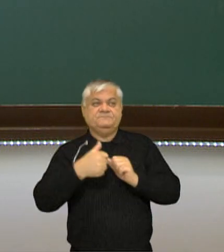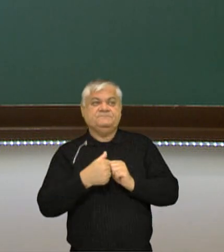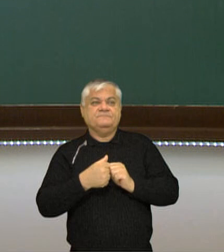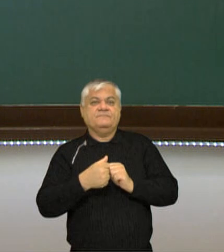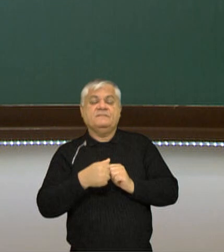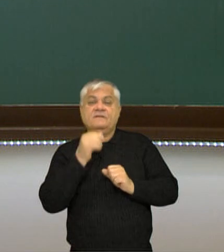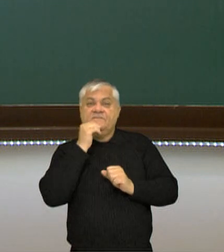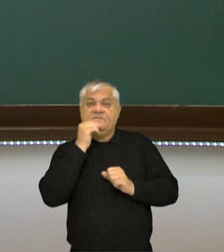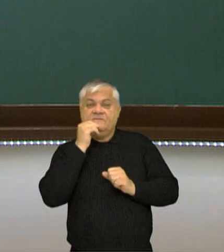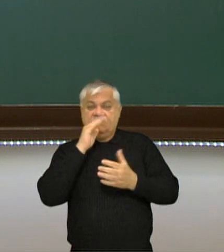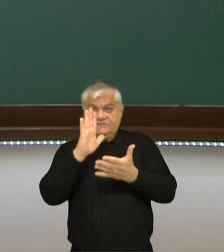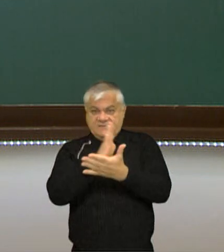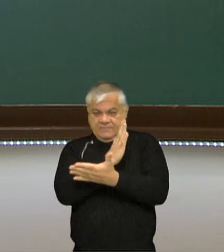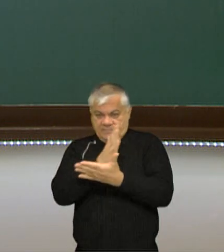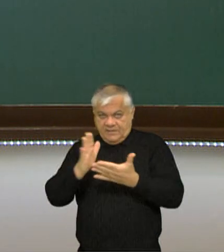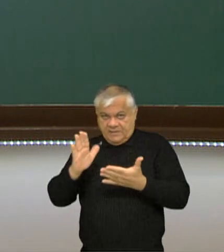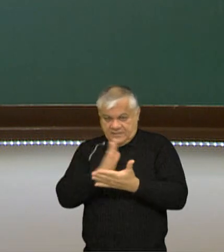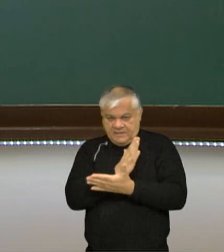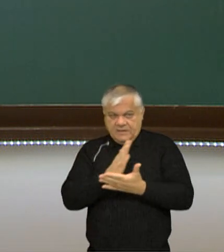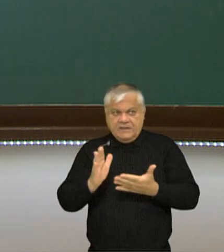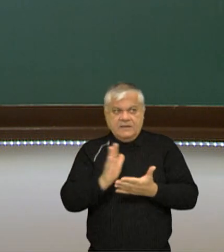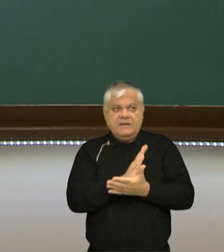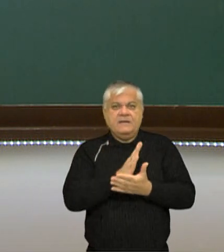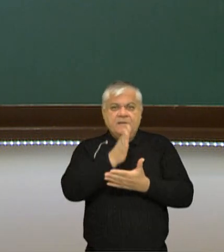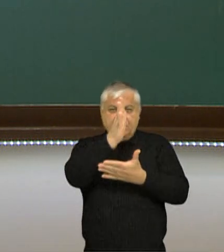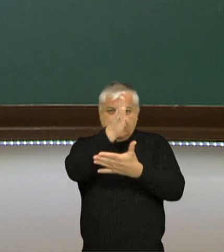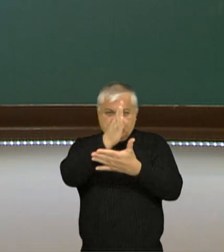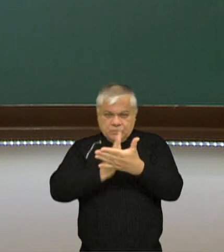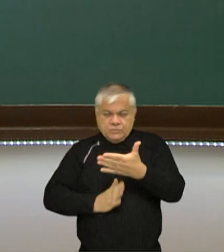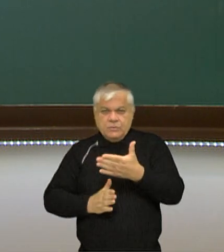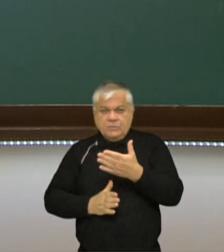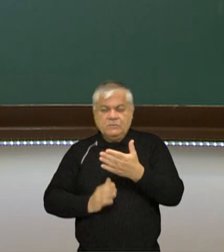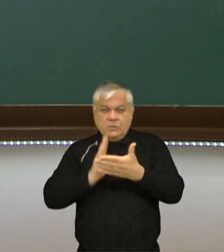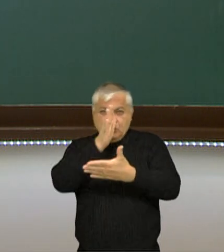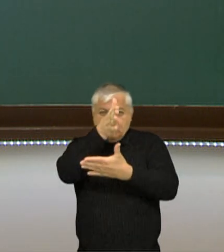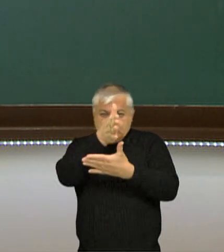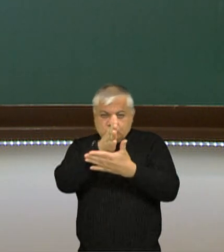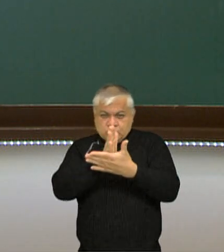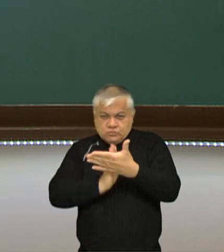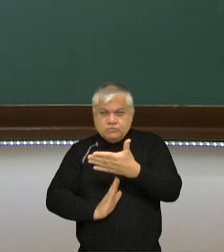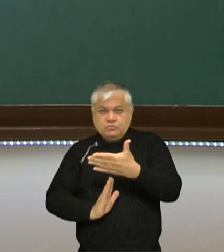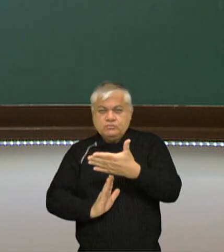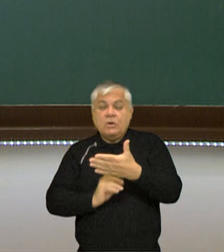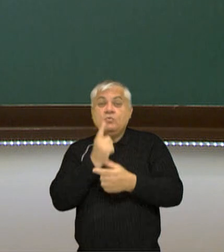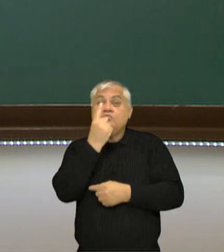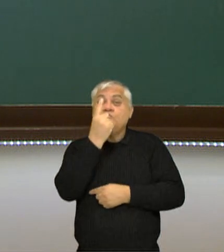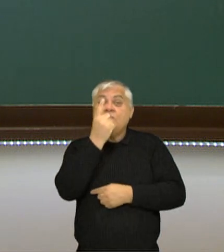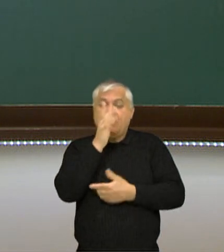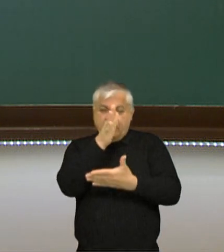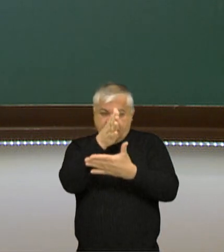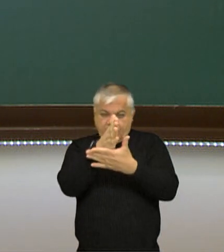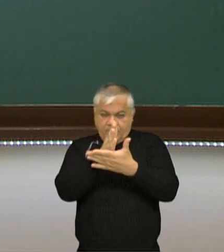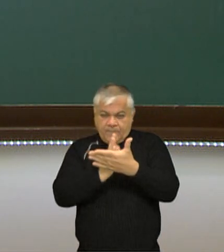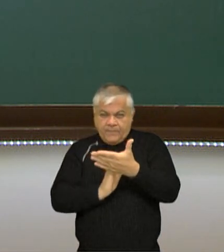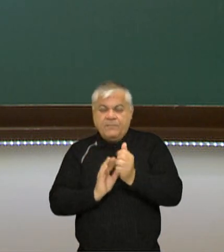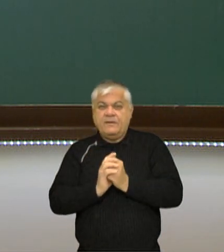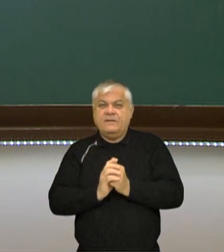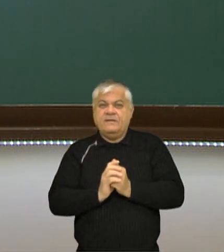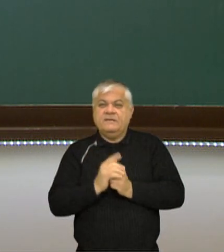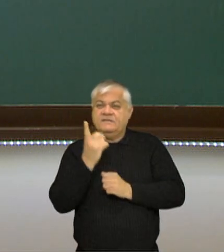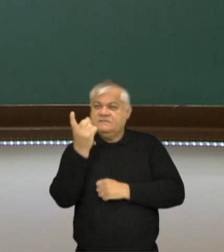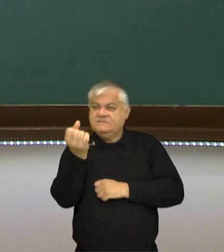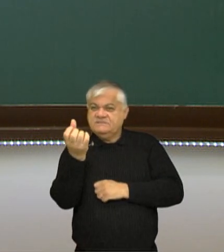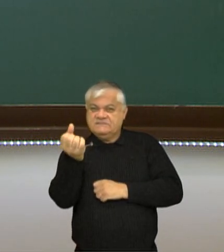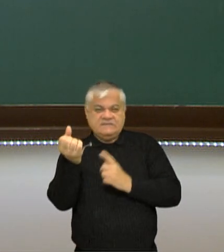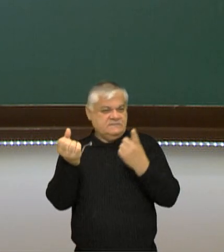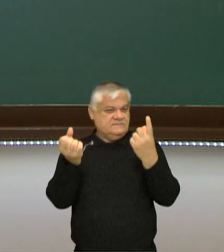vou dividir esses 32 ao meio e vou começar dividindo eles só com uma linha ao meio. Vou deixar